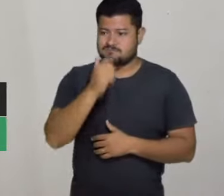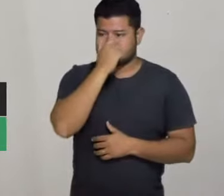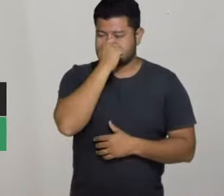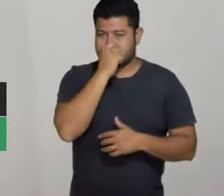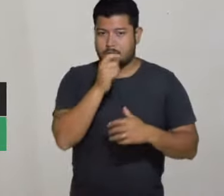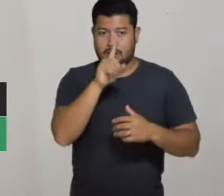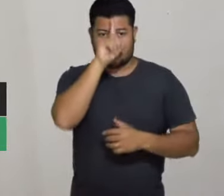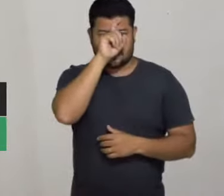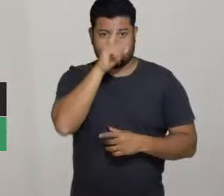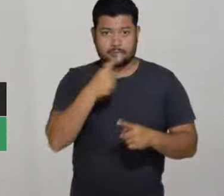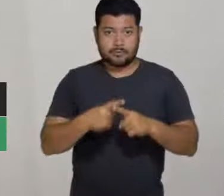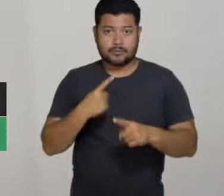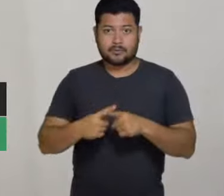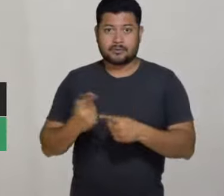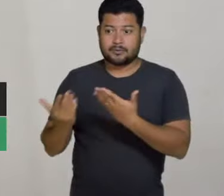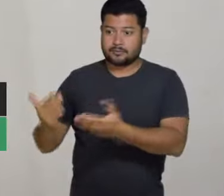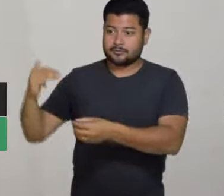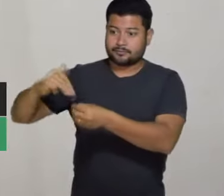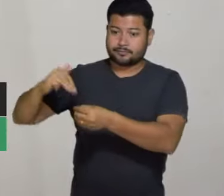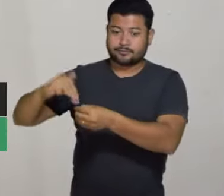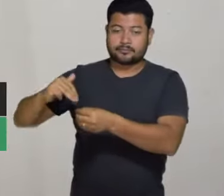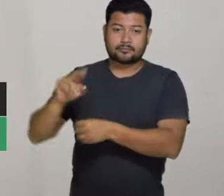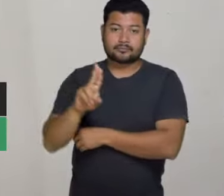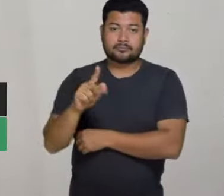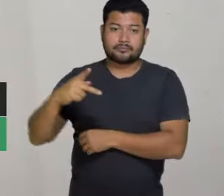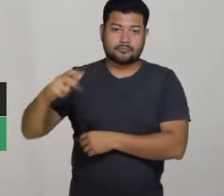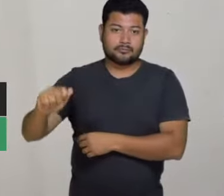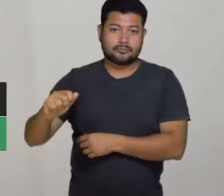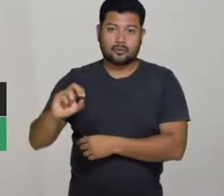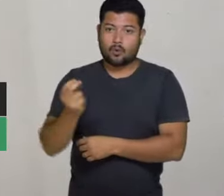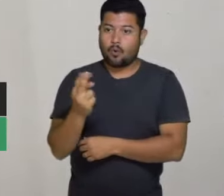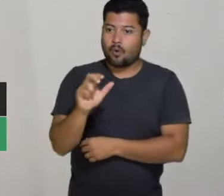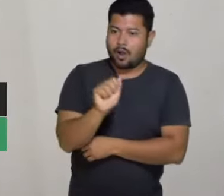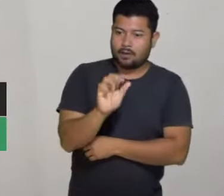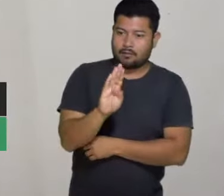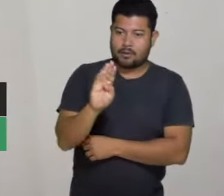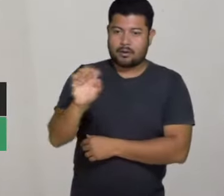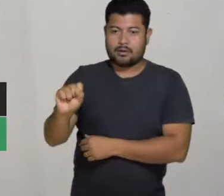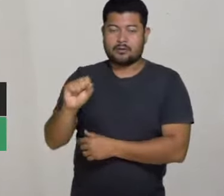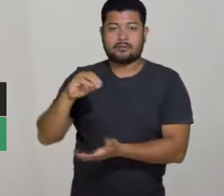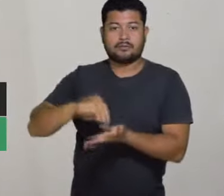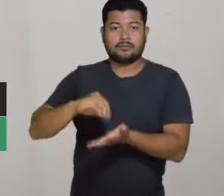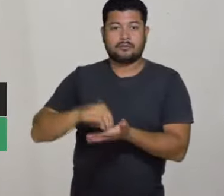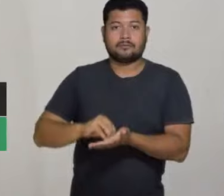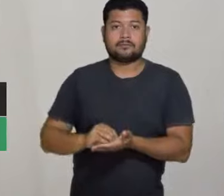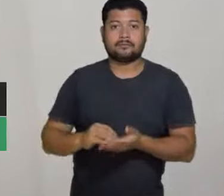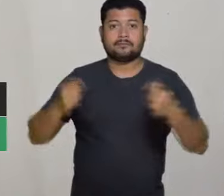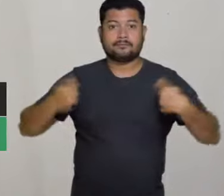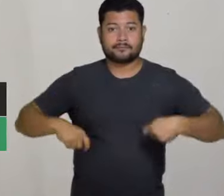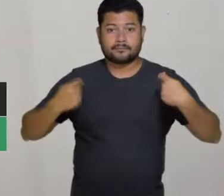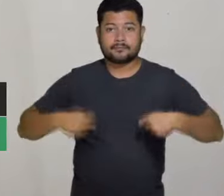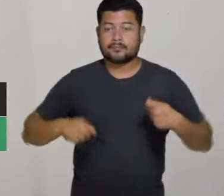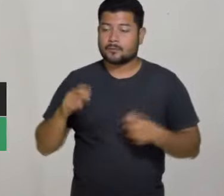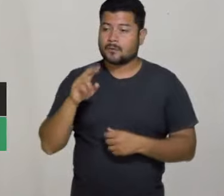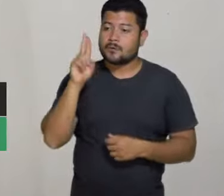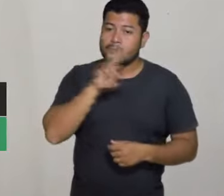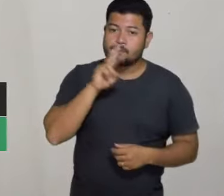dos municípios com as suas UPAs e com sua atenção básica no município. Então é preciso,